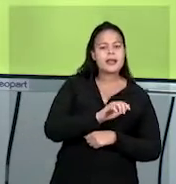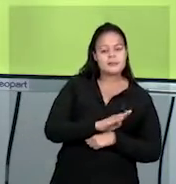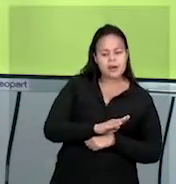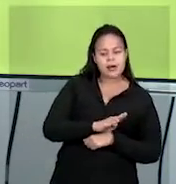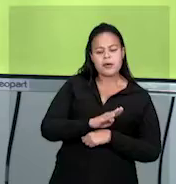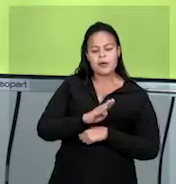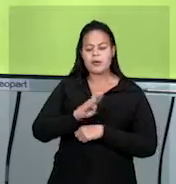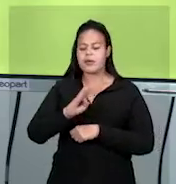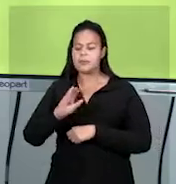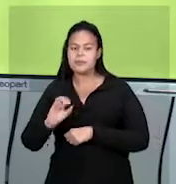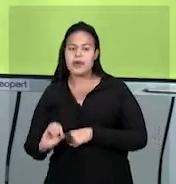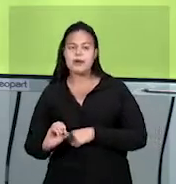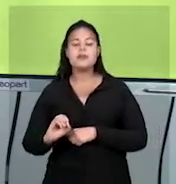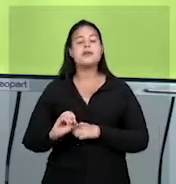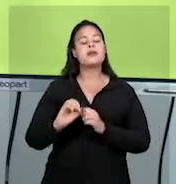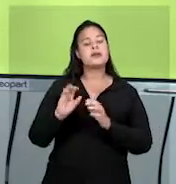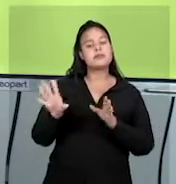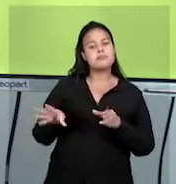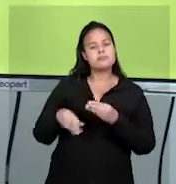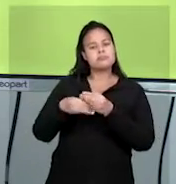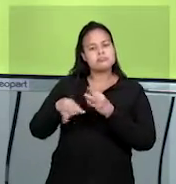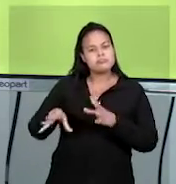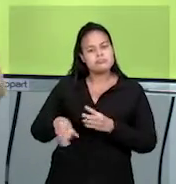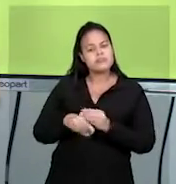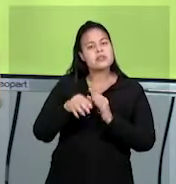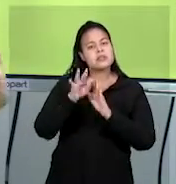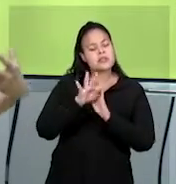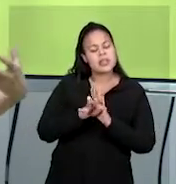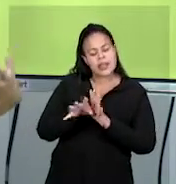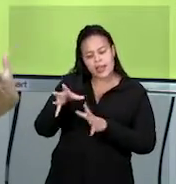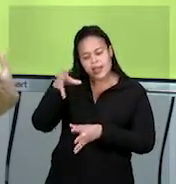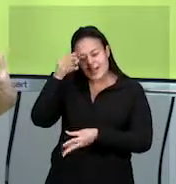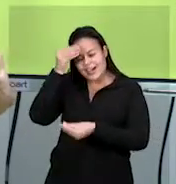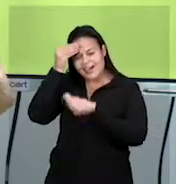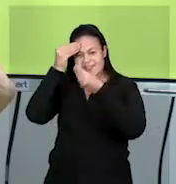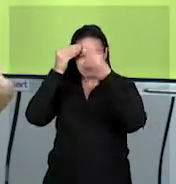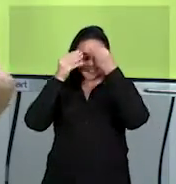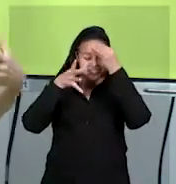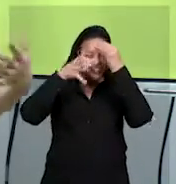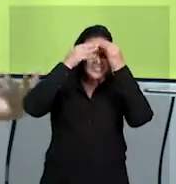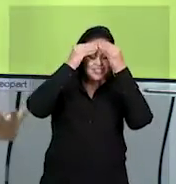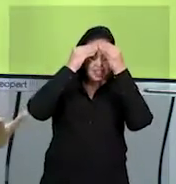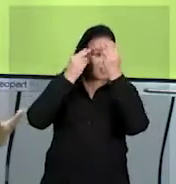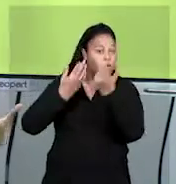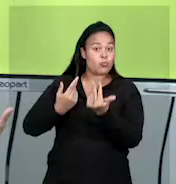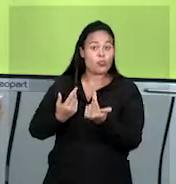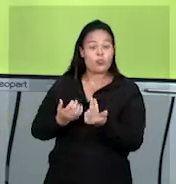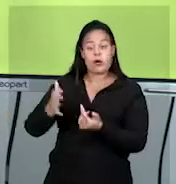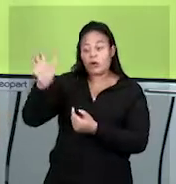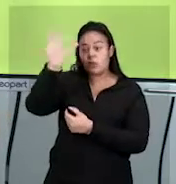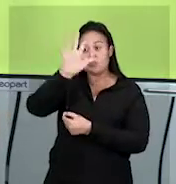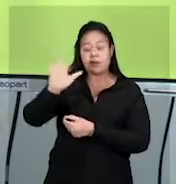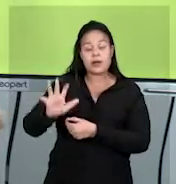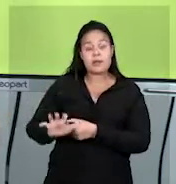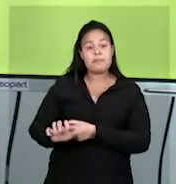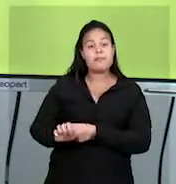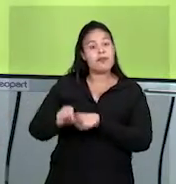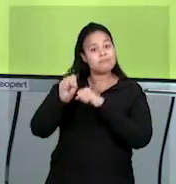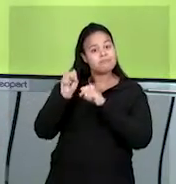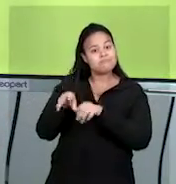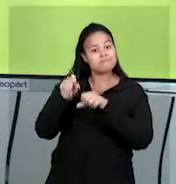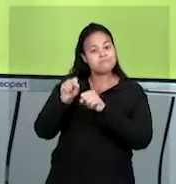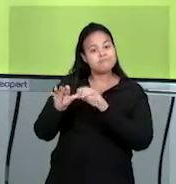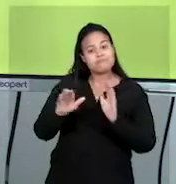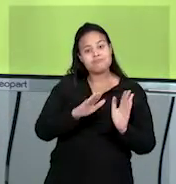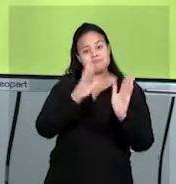uma frase, de um texto, esse processo de aprender a ler um mapa também é um processo de alfabetização. Tem gente que não